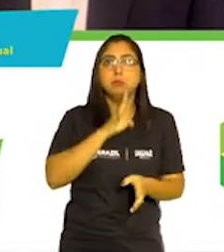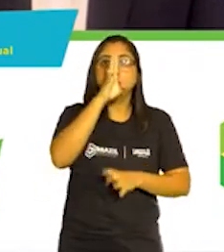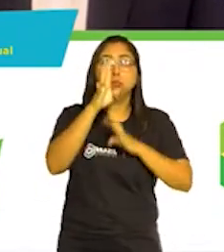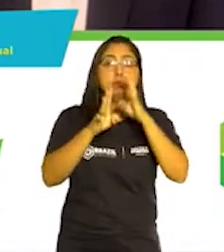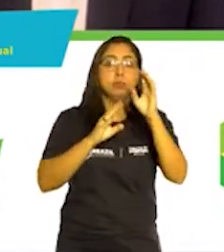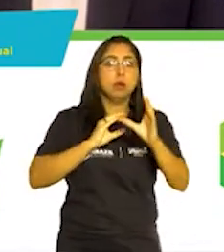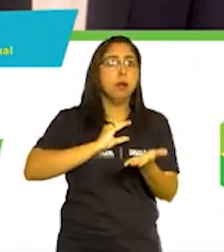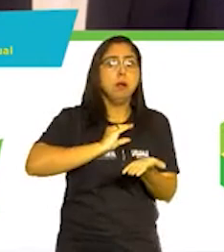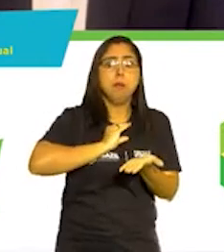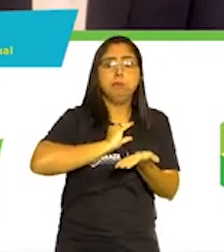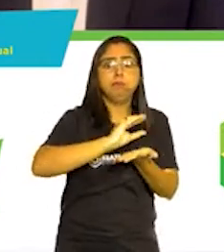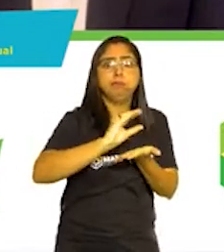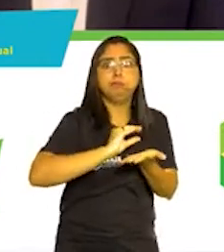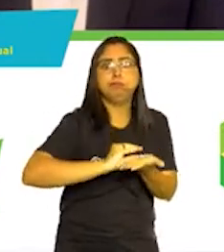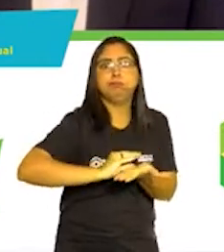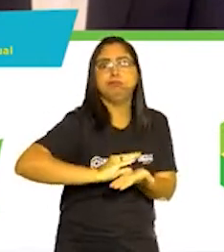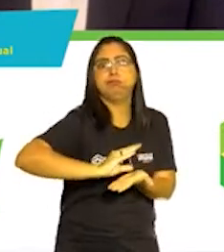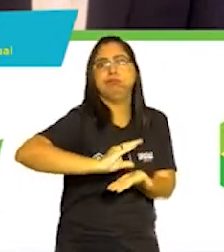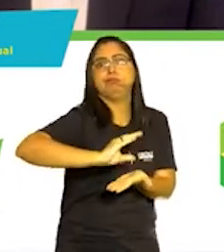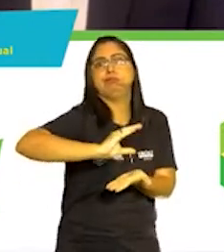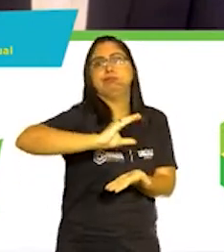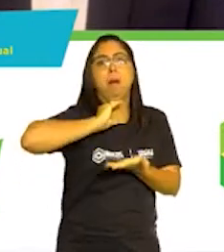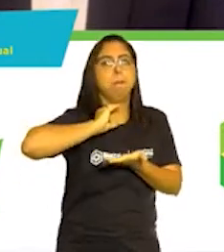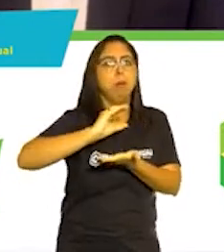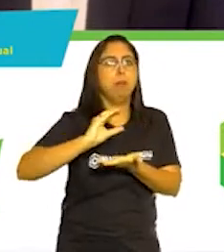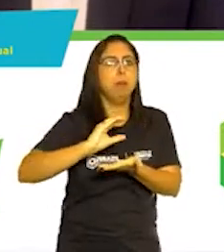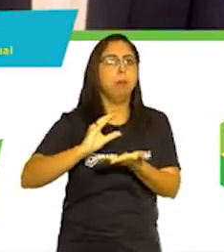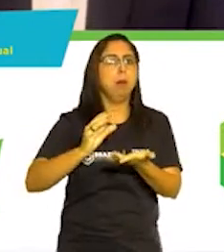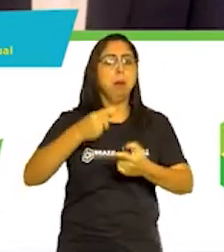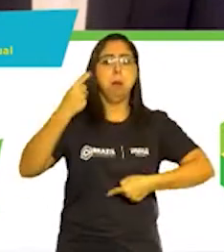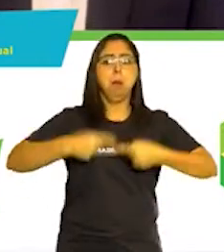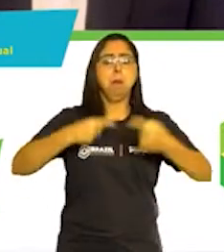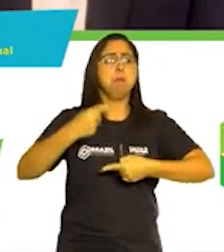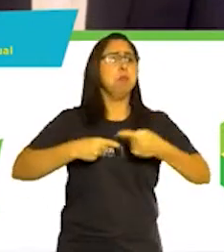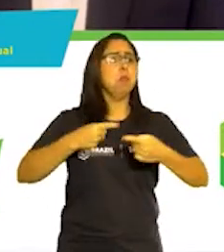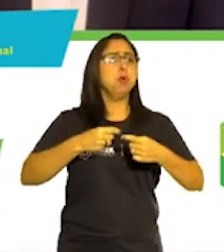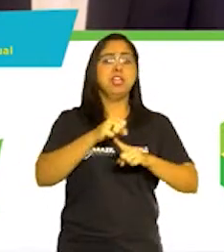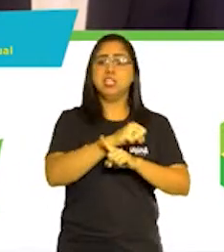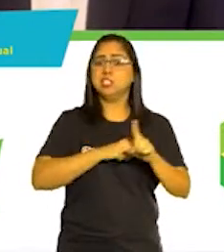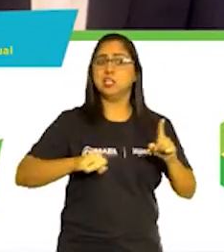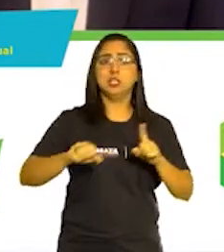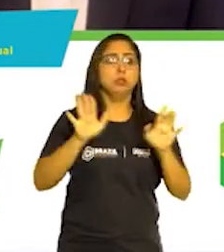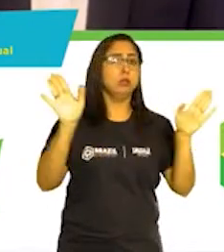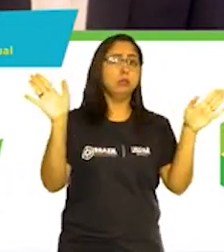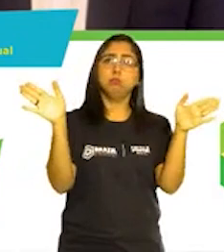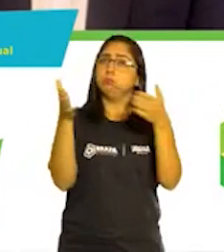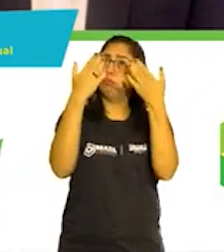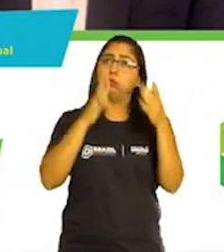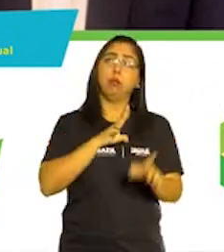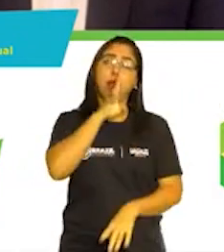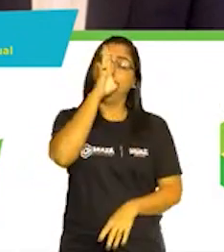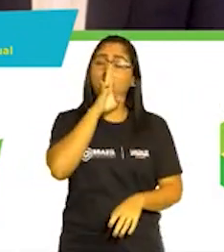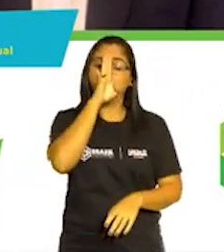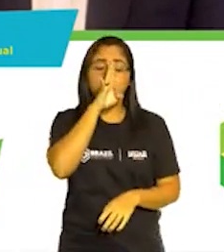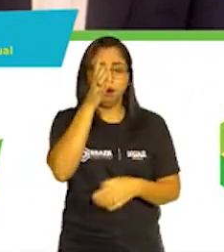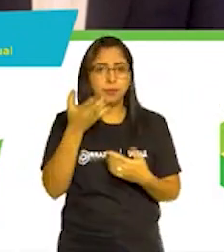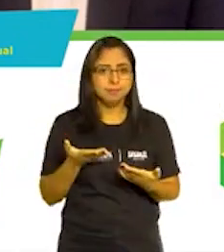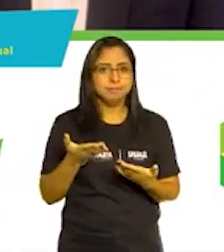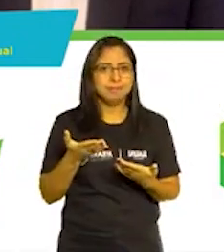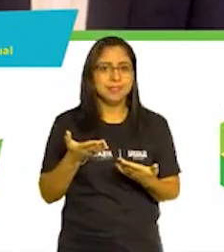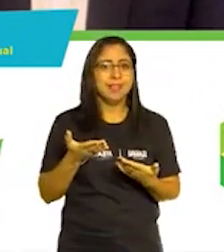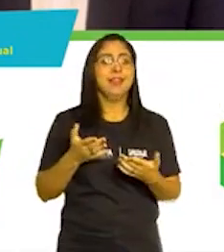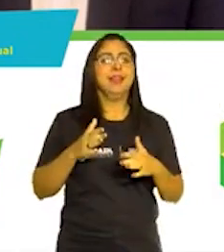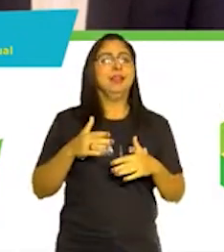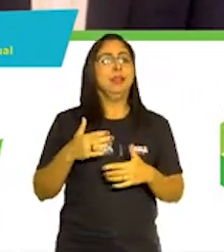fortuna cegamente e fazer política social cega, né? Como a Flávia colocou, e